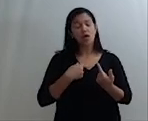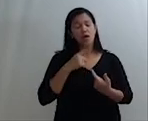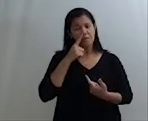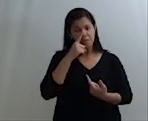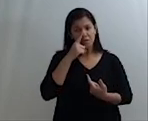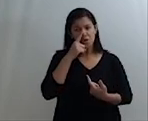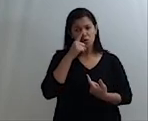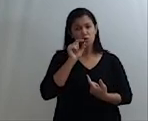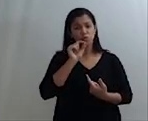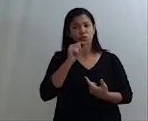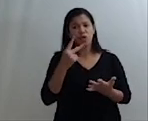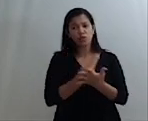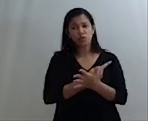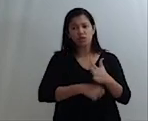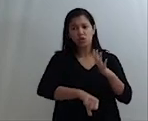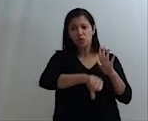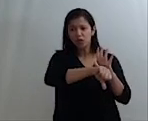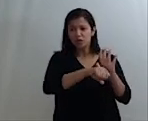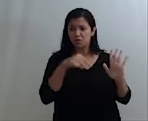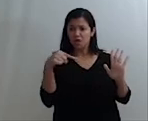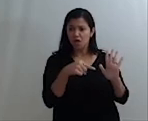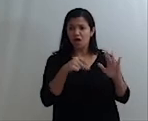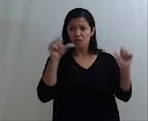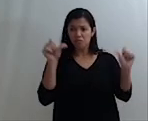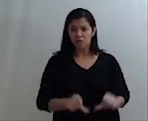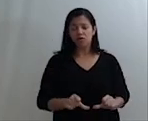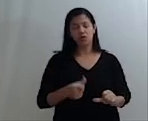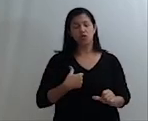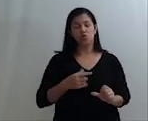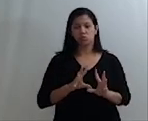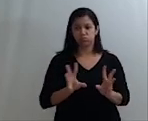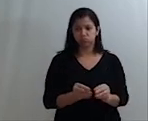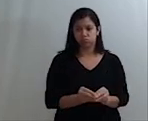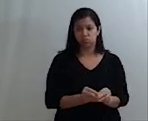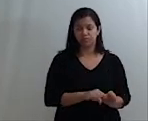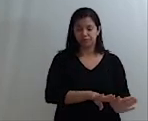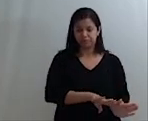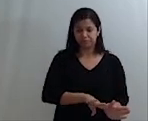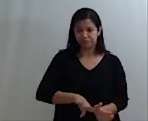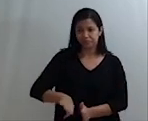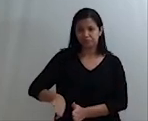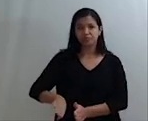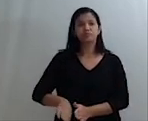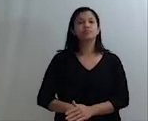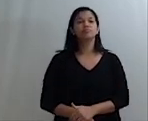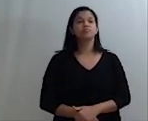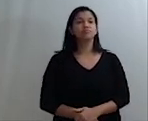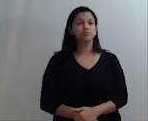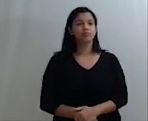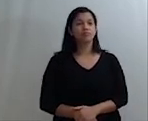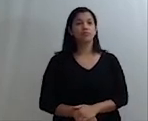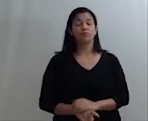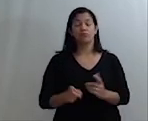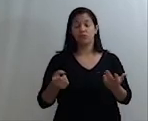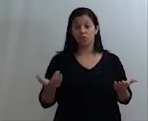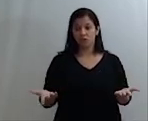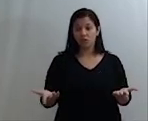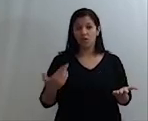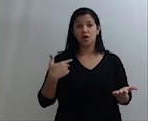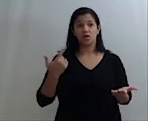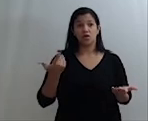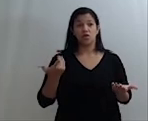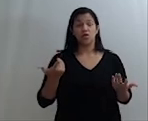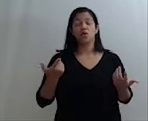e eu fecho o aspas não vou continuar a leitura o o o o tribunal acó da mesma